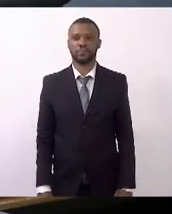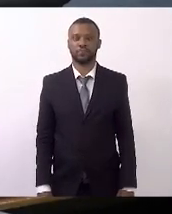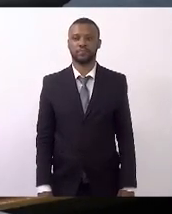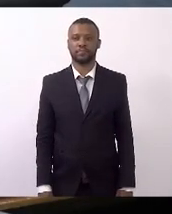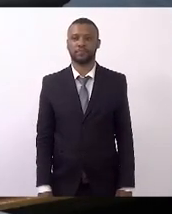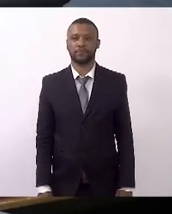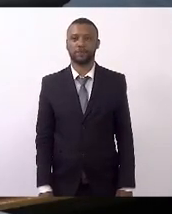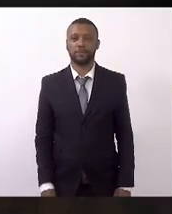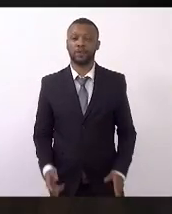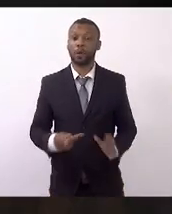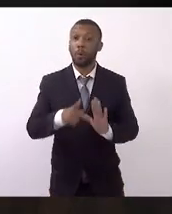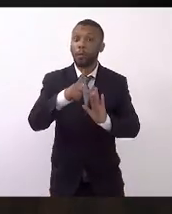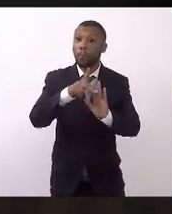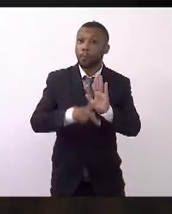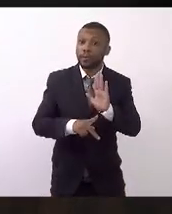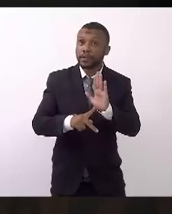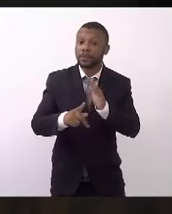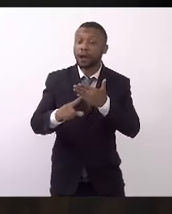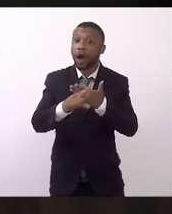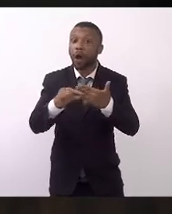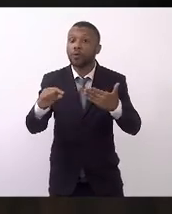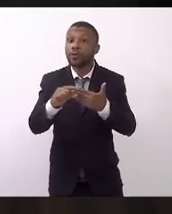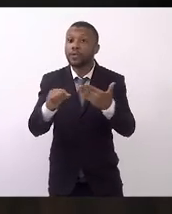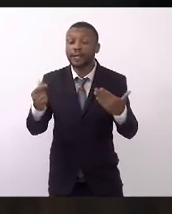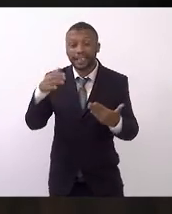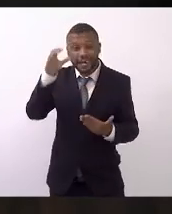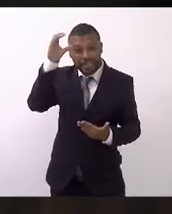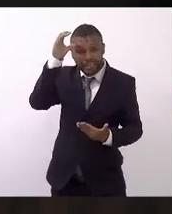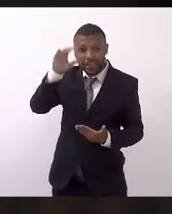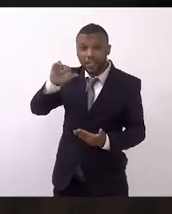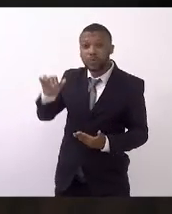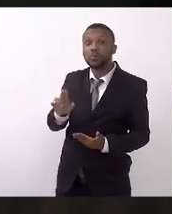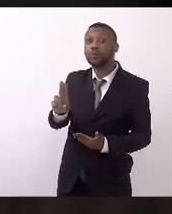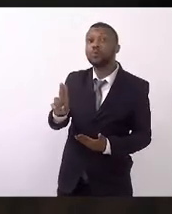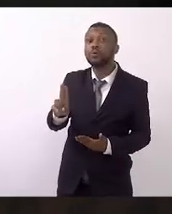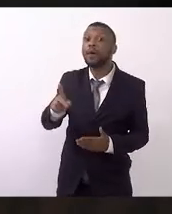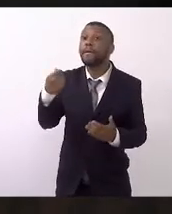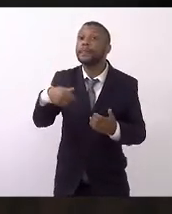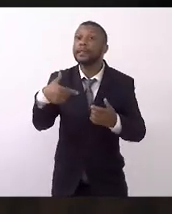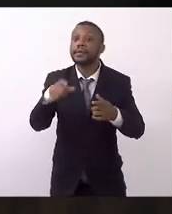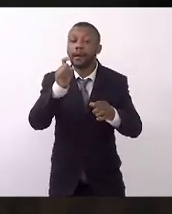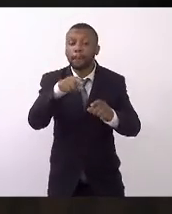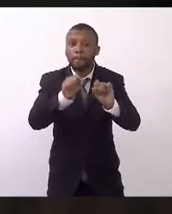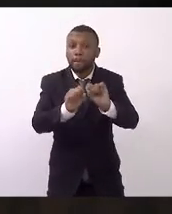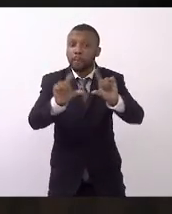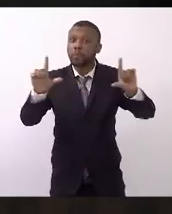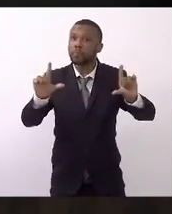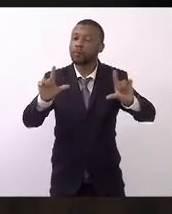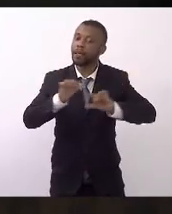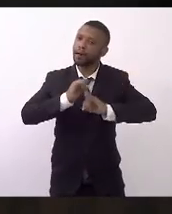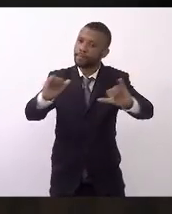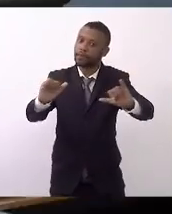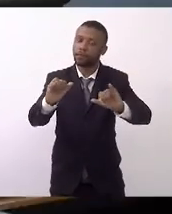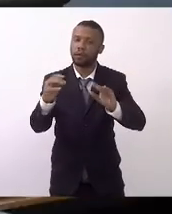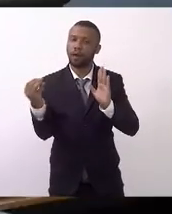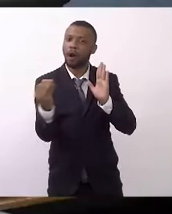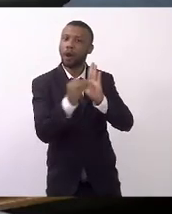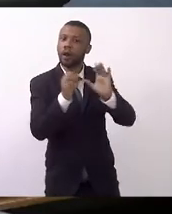É projeto da tia Ju, que tem que estar no painel aí, assessoria.